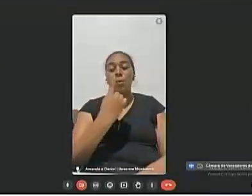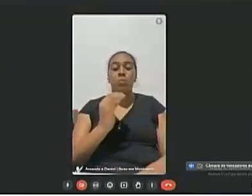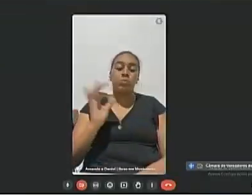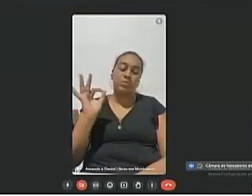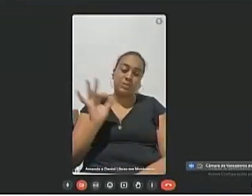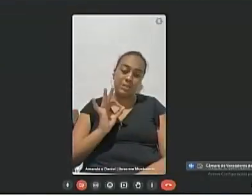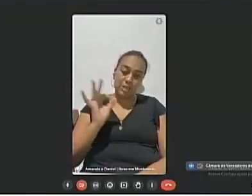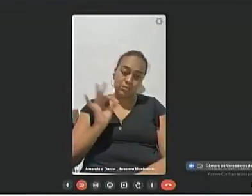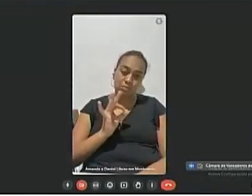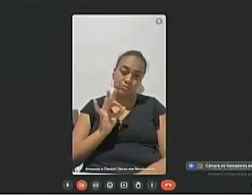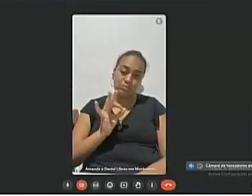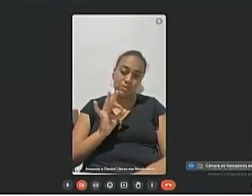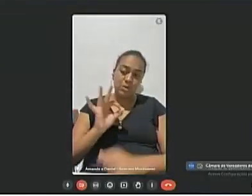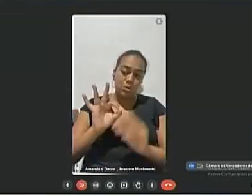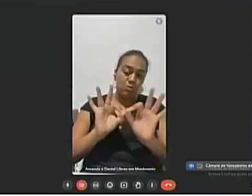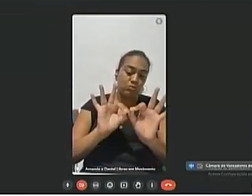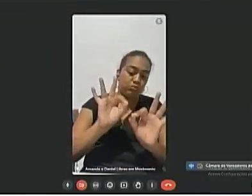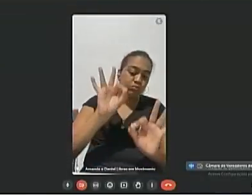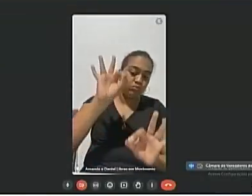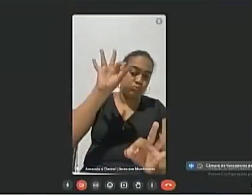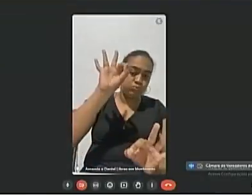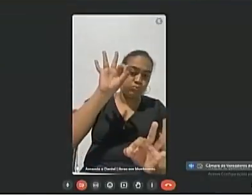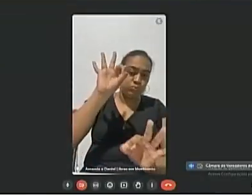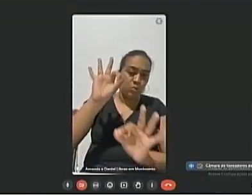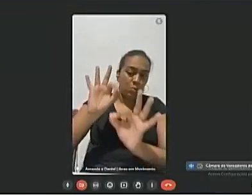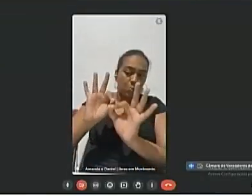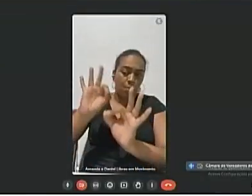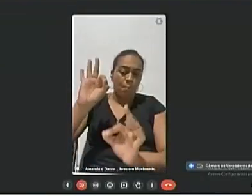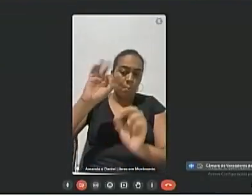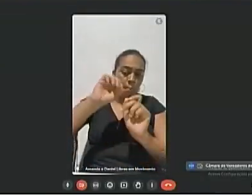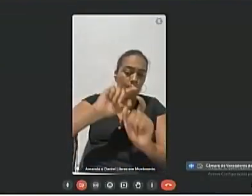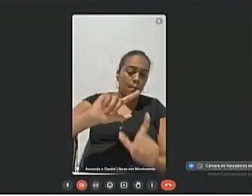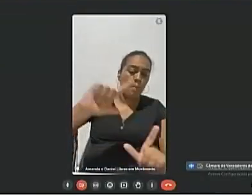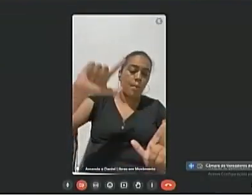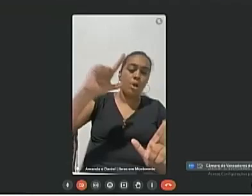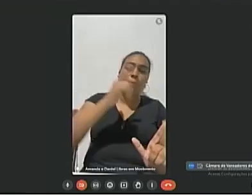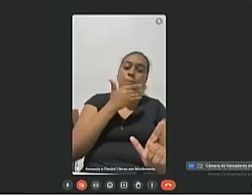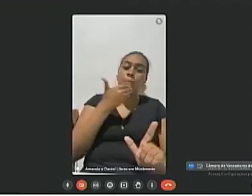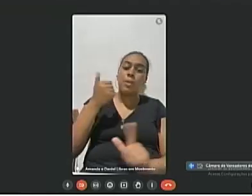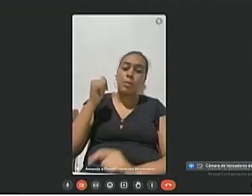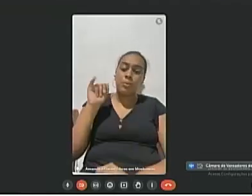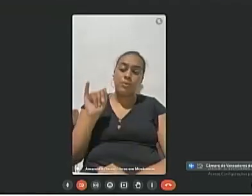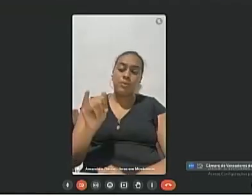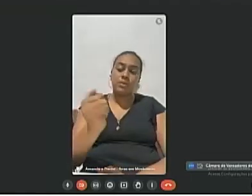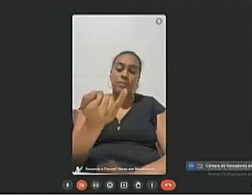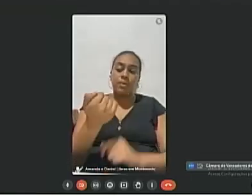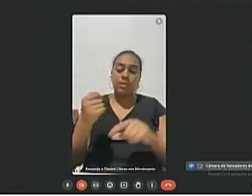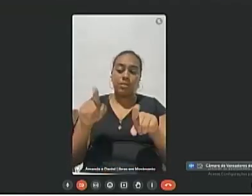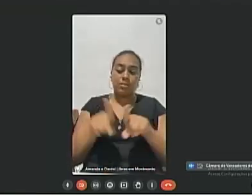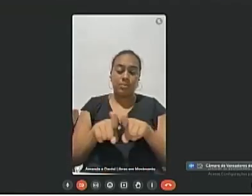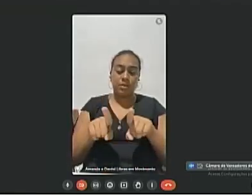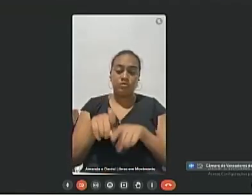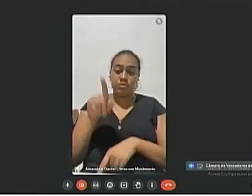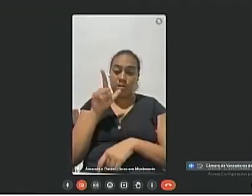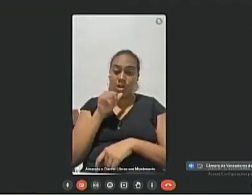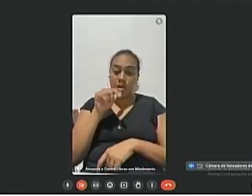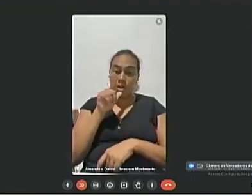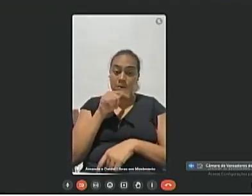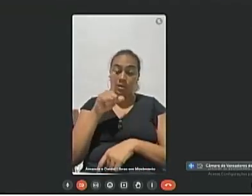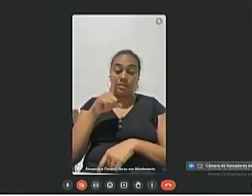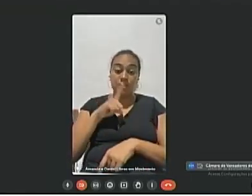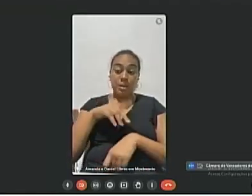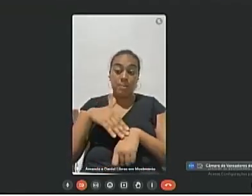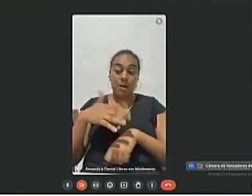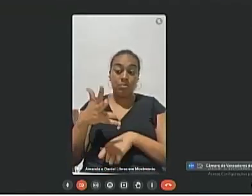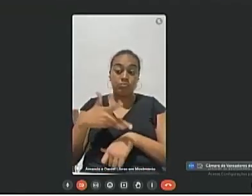e superfície o mais regular, o mais liso possível para o melhor aproveitamento do desnível, proporcionando mais aceleração